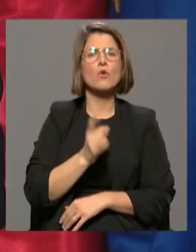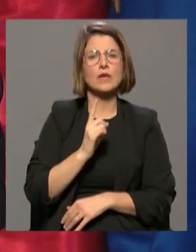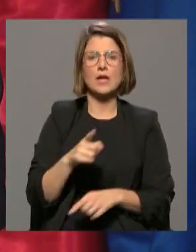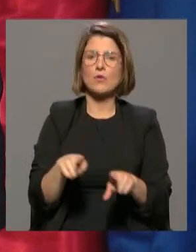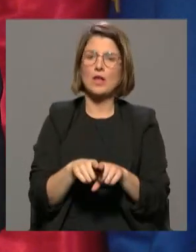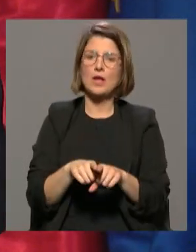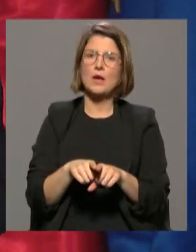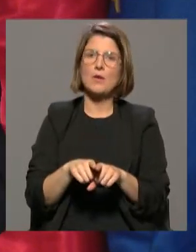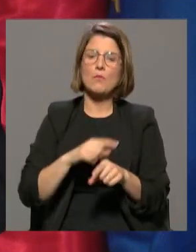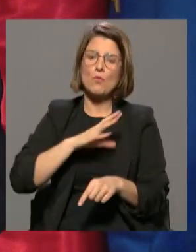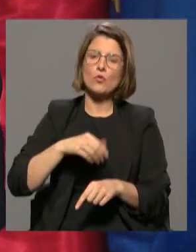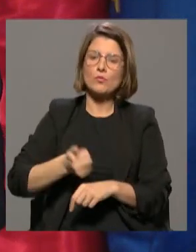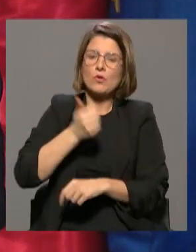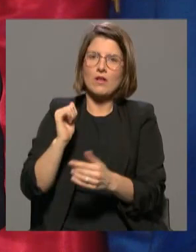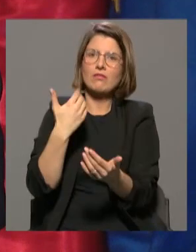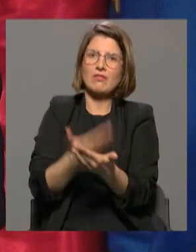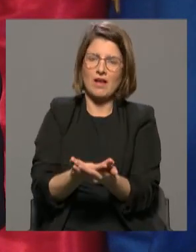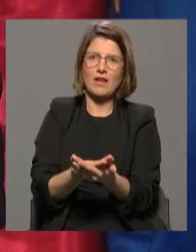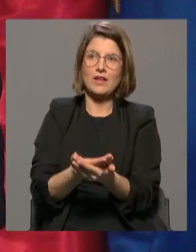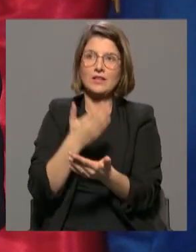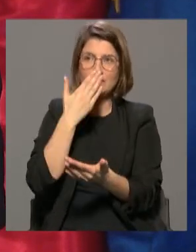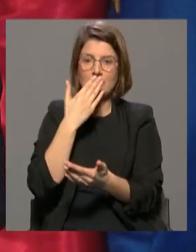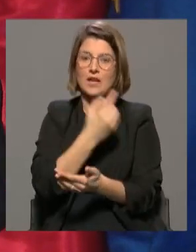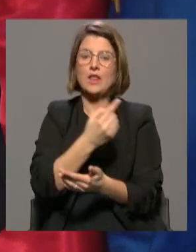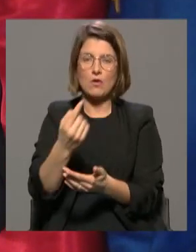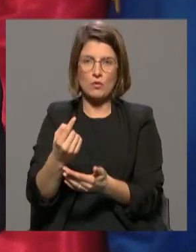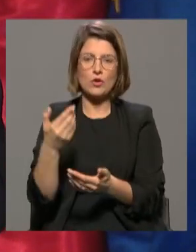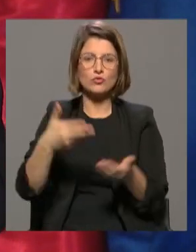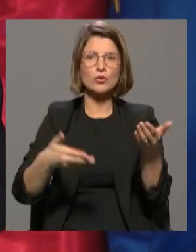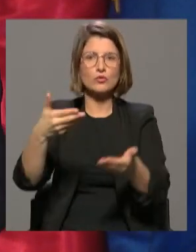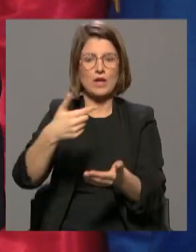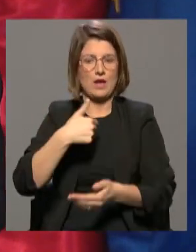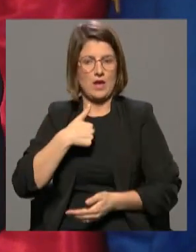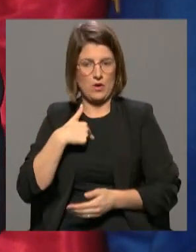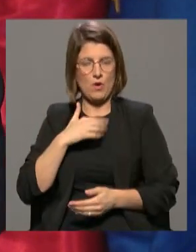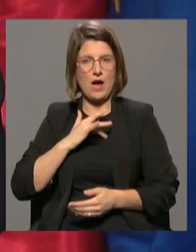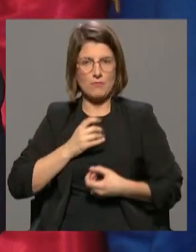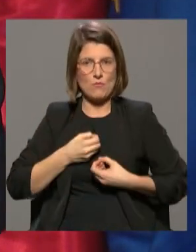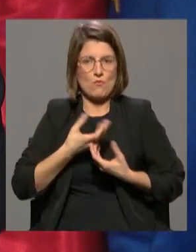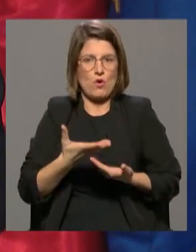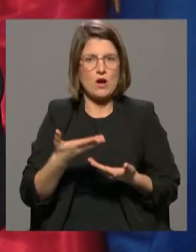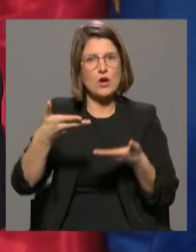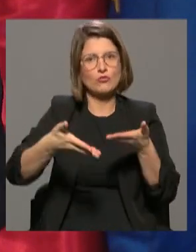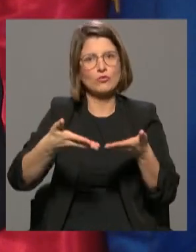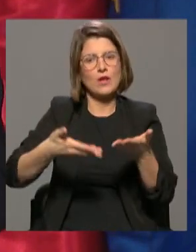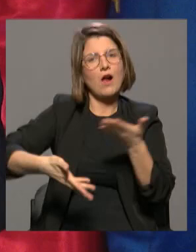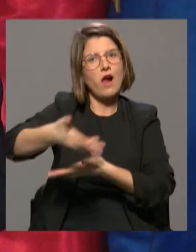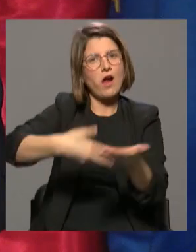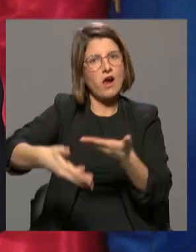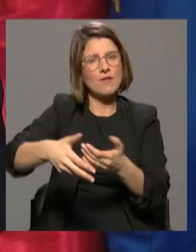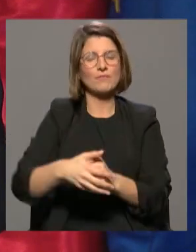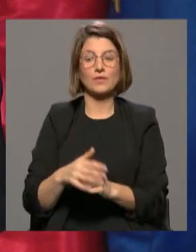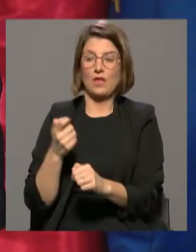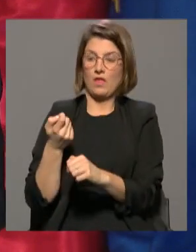para o mundo cada contribuição sendo traço vivo doeu que ama estes últimos